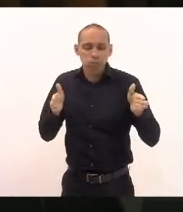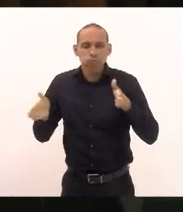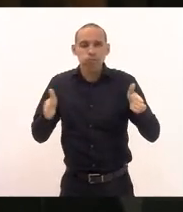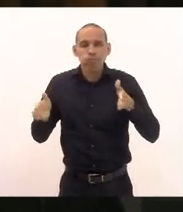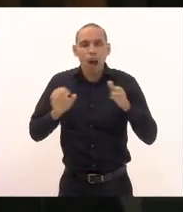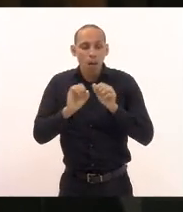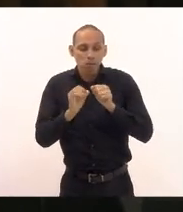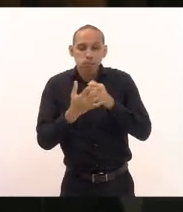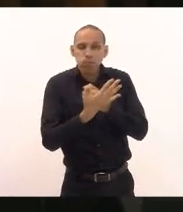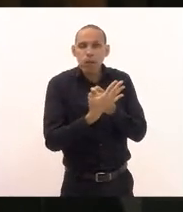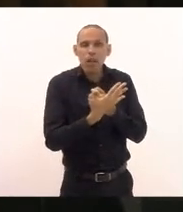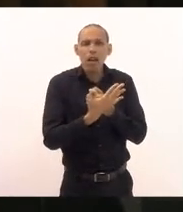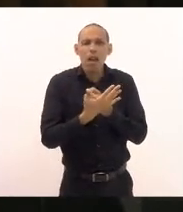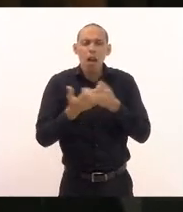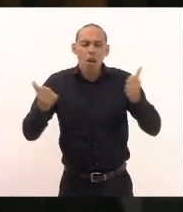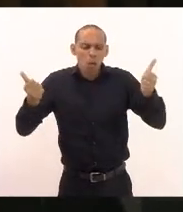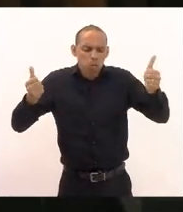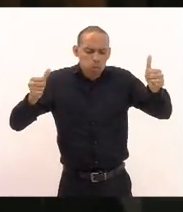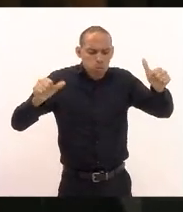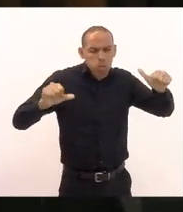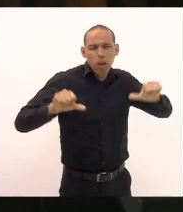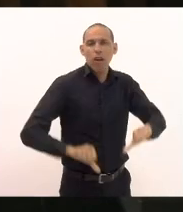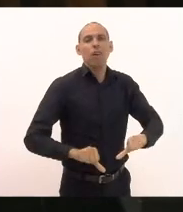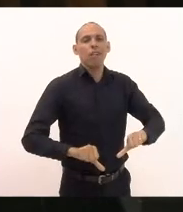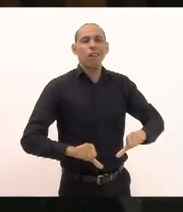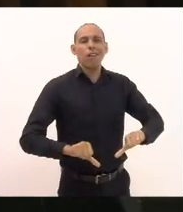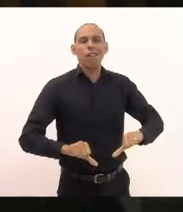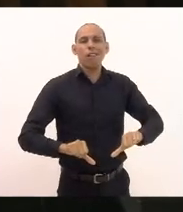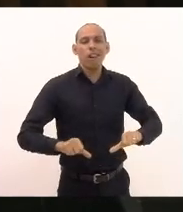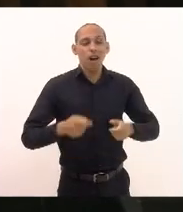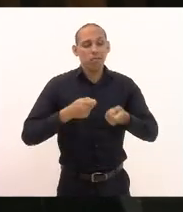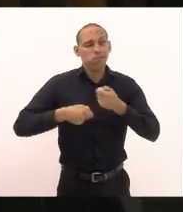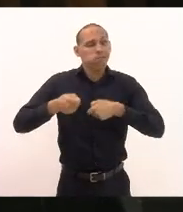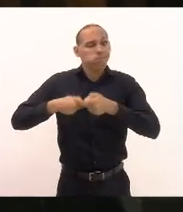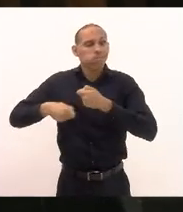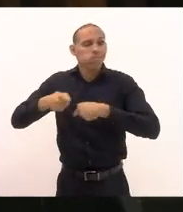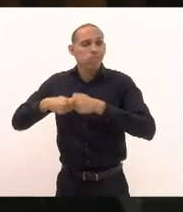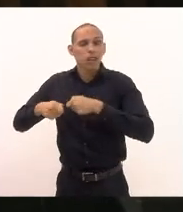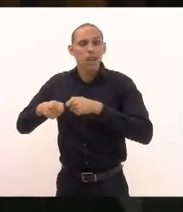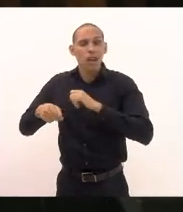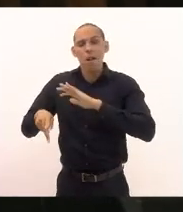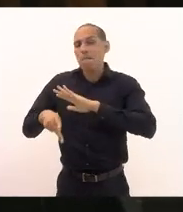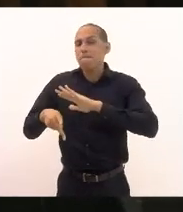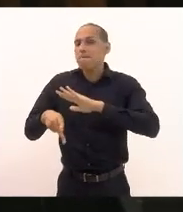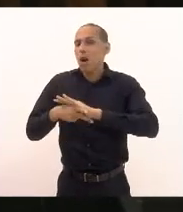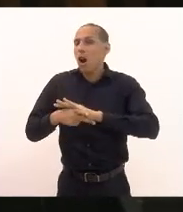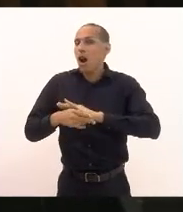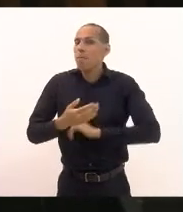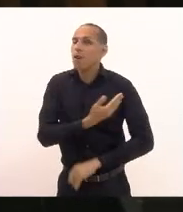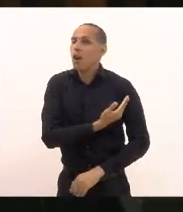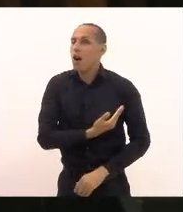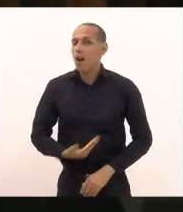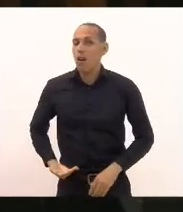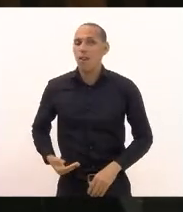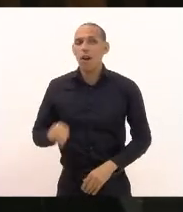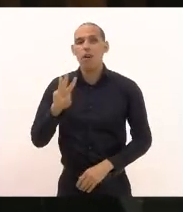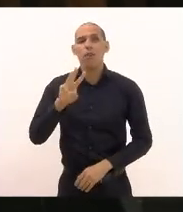Covid muito pior do que a administração do governo Wilson Witzel.